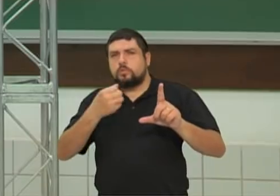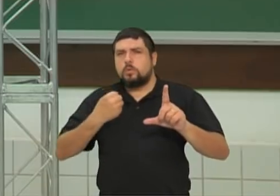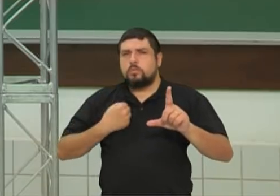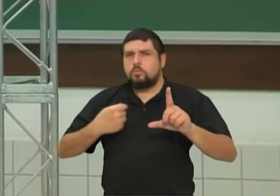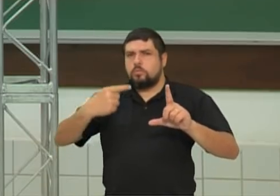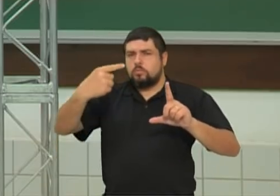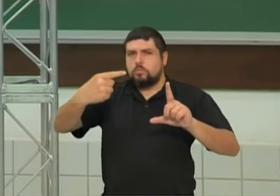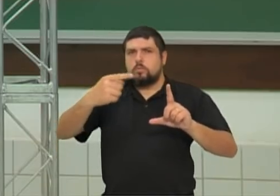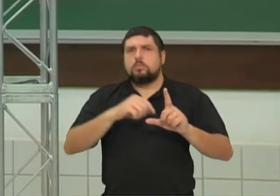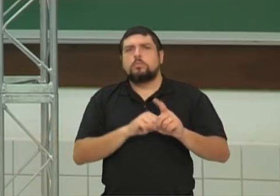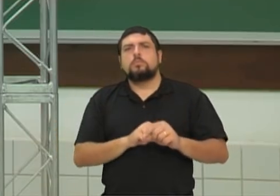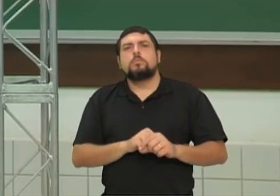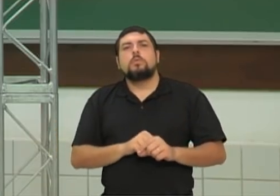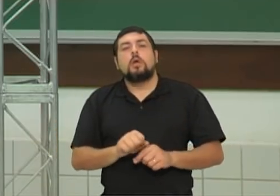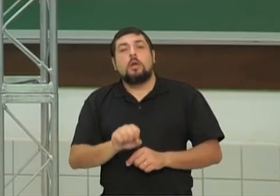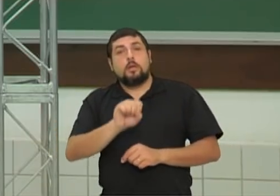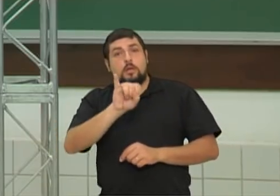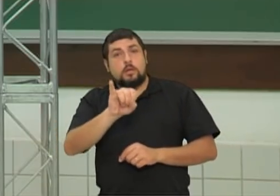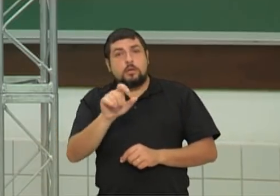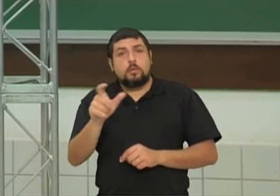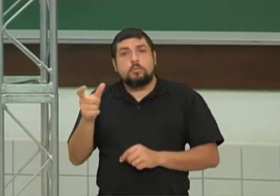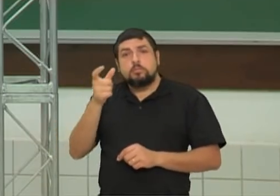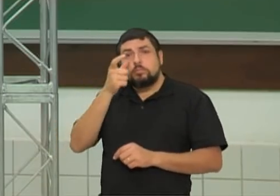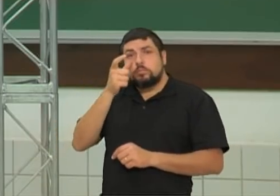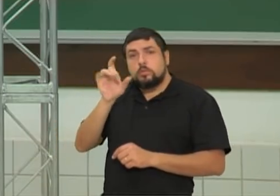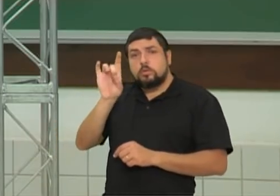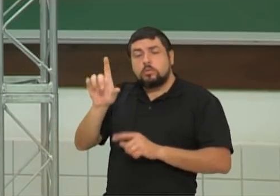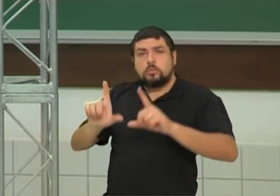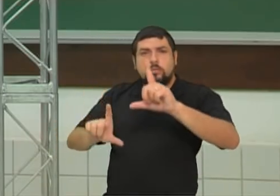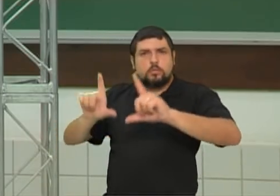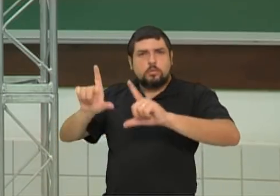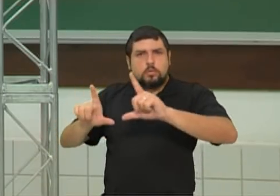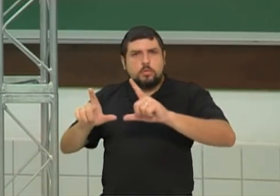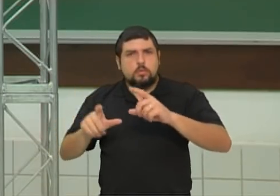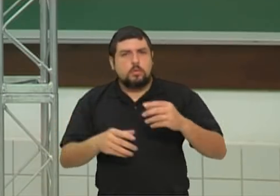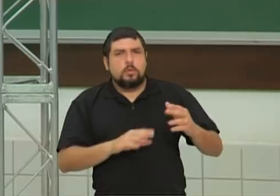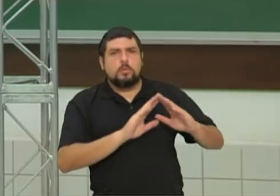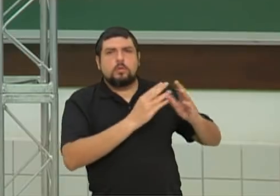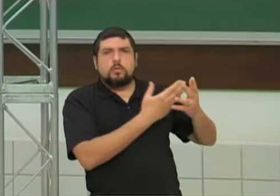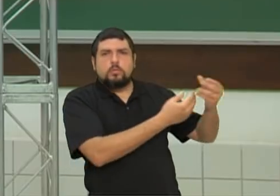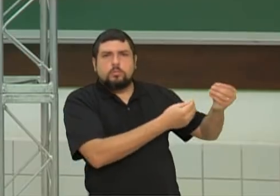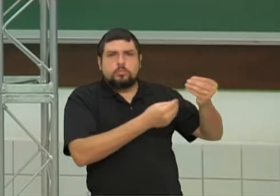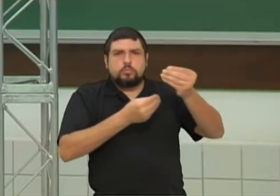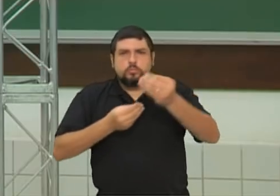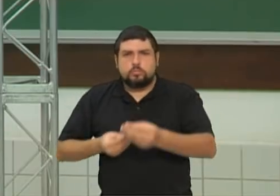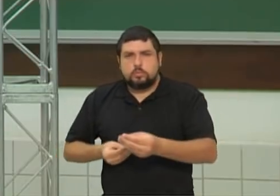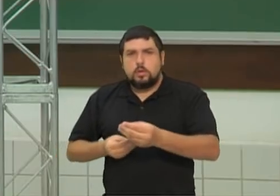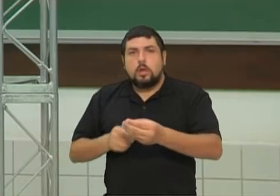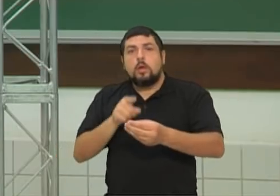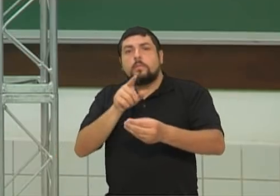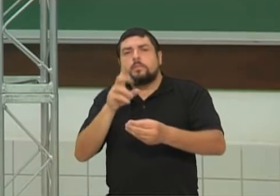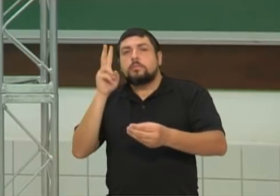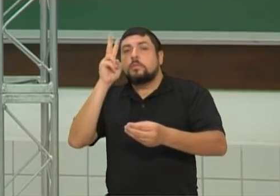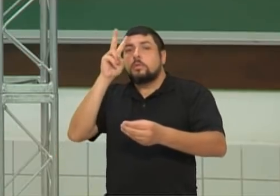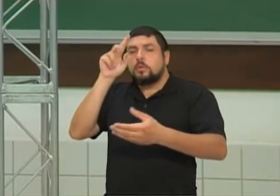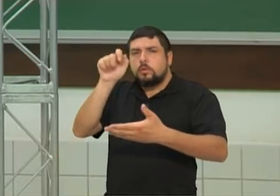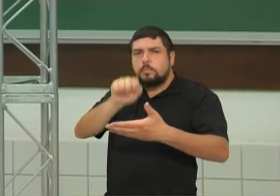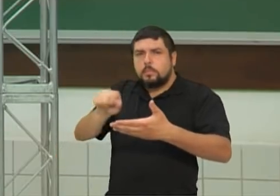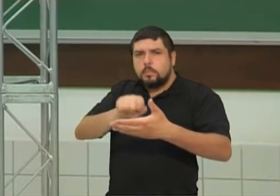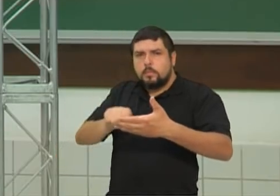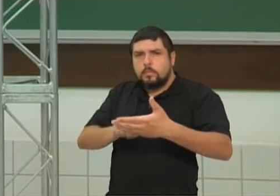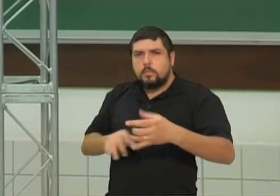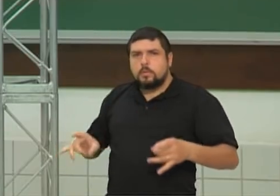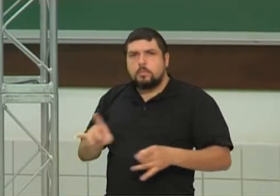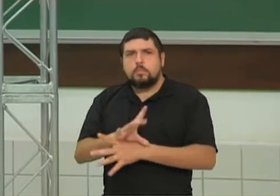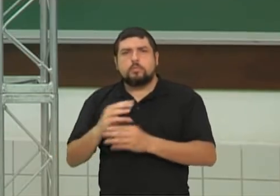Aqueles que estão fazendo atividade em casa, que estão recebendo por escrito, não esqueça de resolver as atividades e devolver na escola,